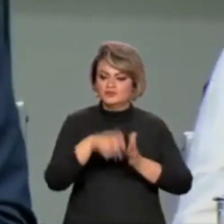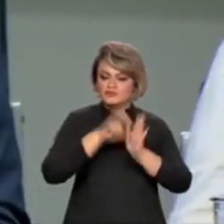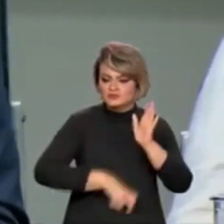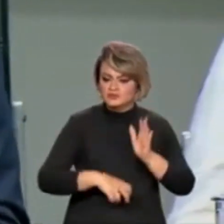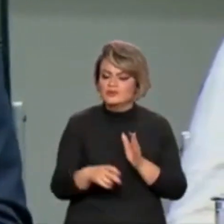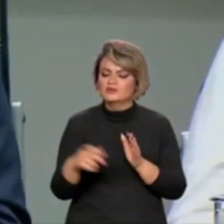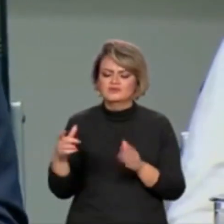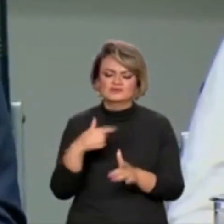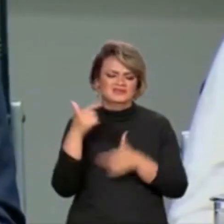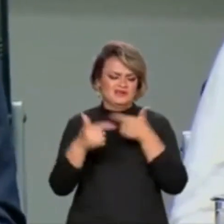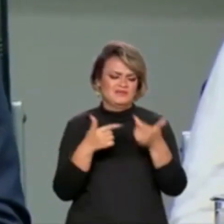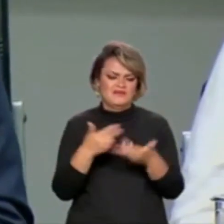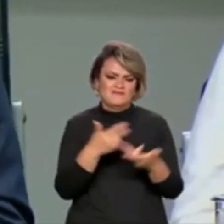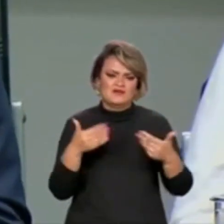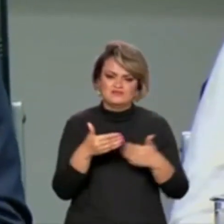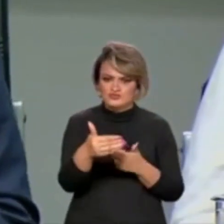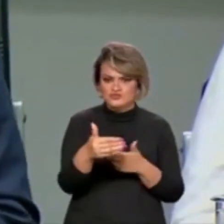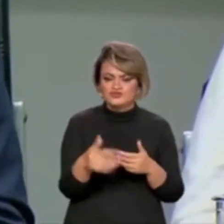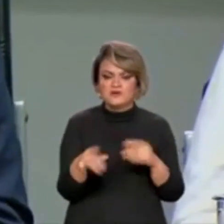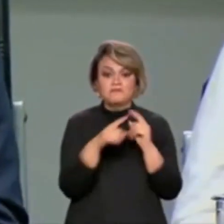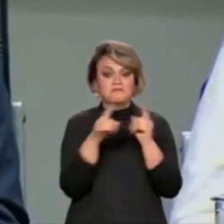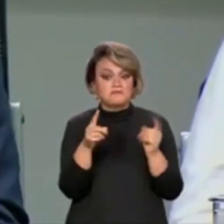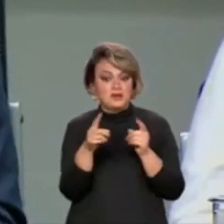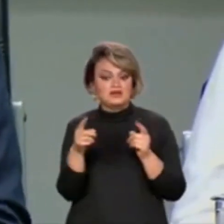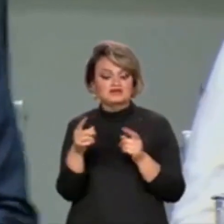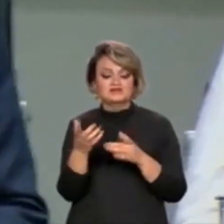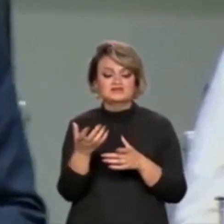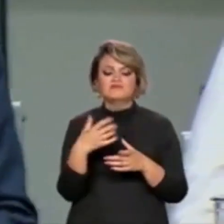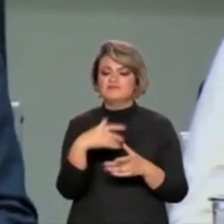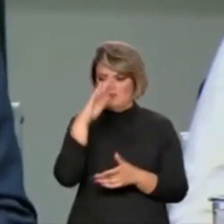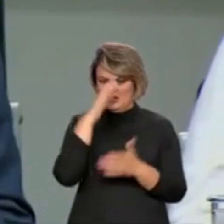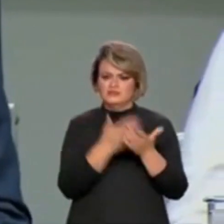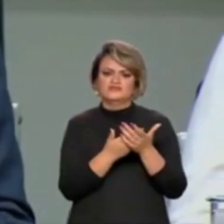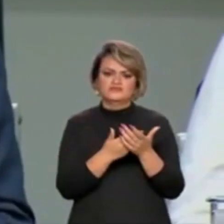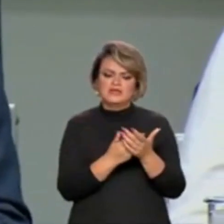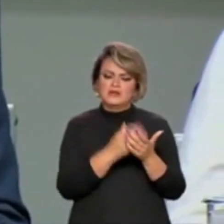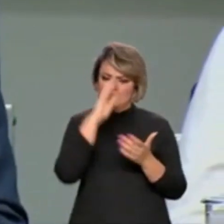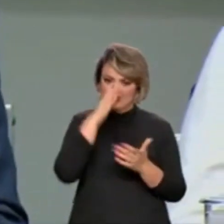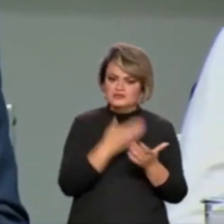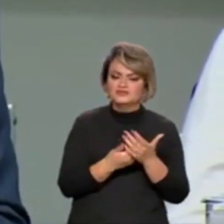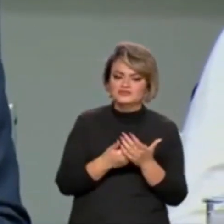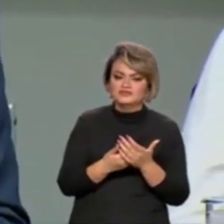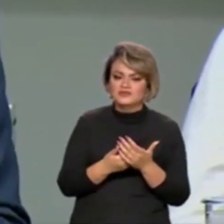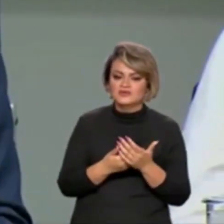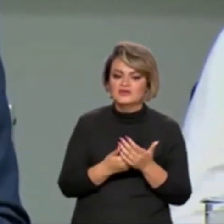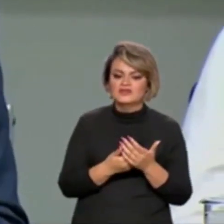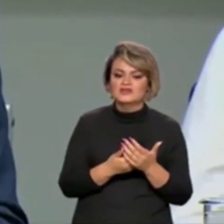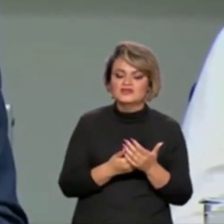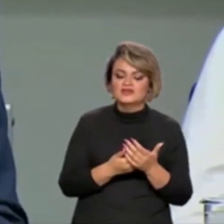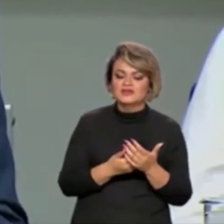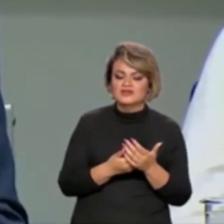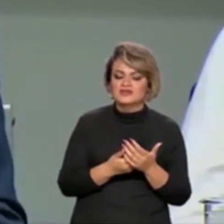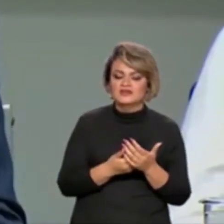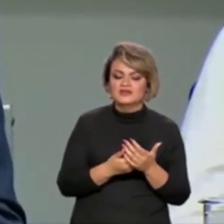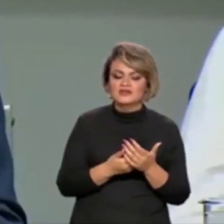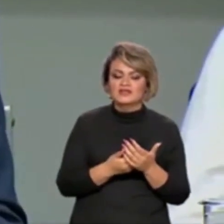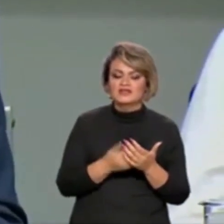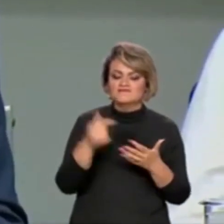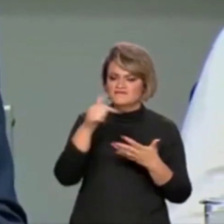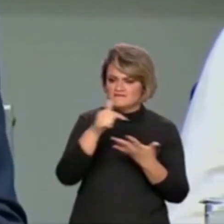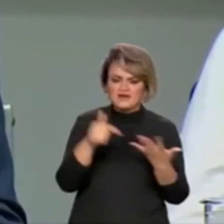tem muito trabalho pela frente, mas o que eu quero dizer é que eu estou muito confiante e eu reputo